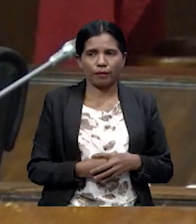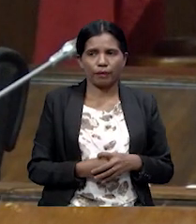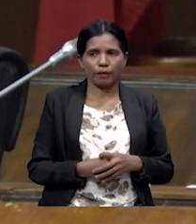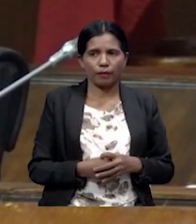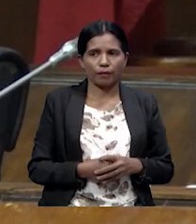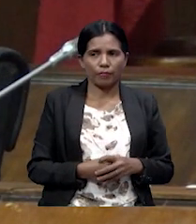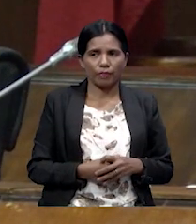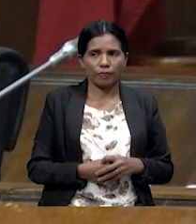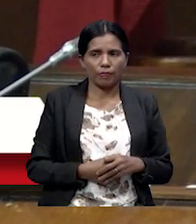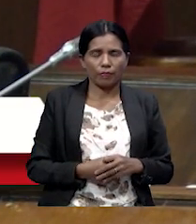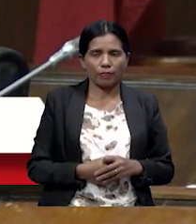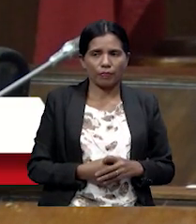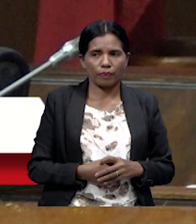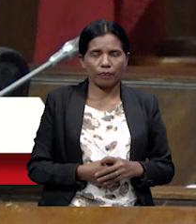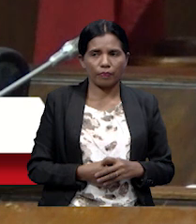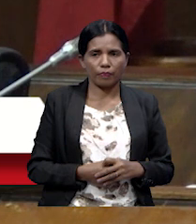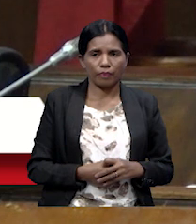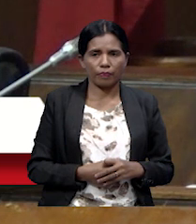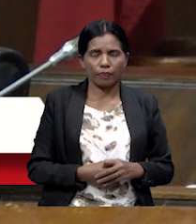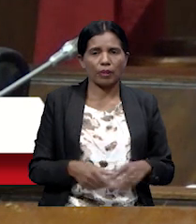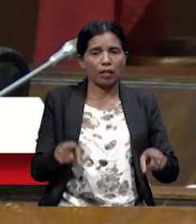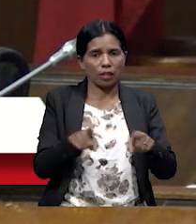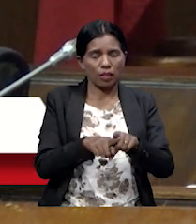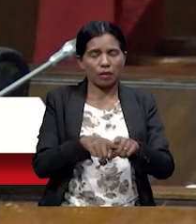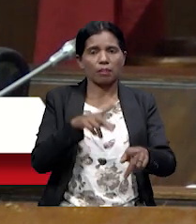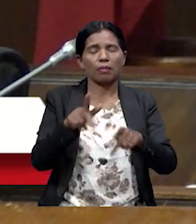apa ini kini kita